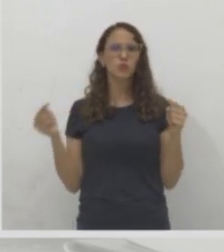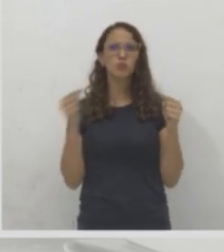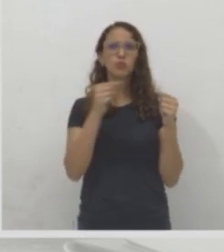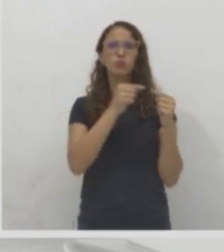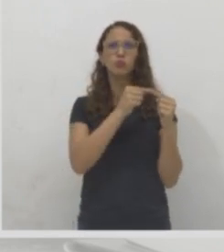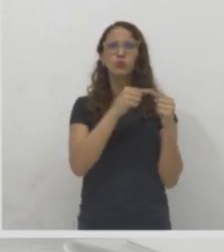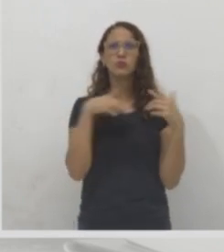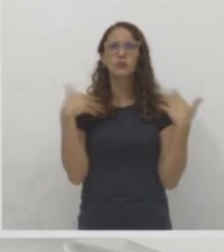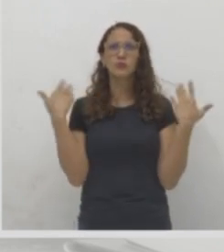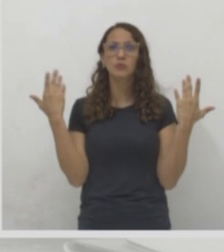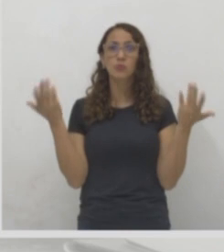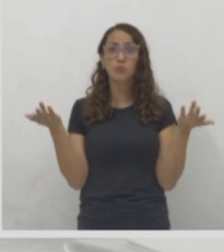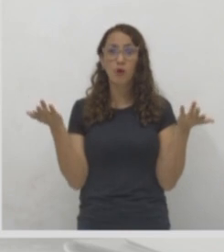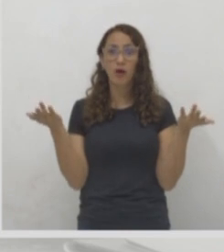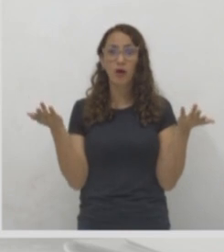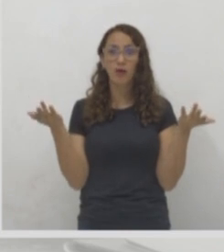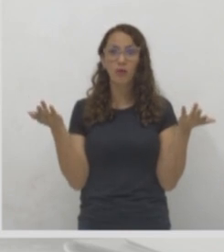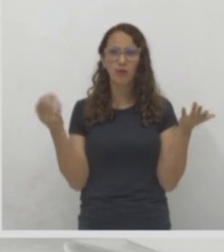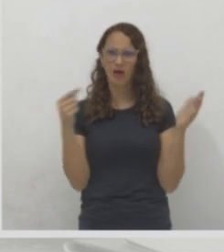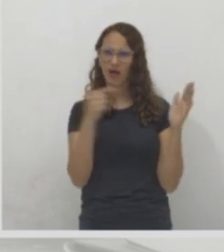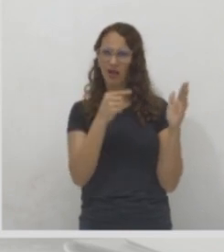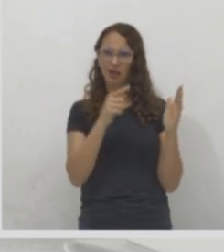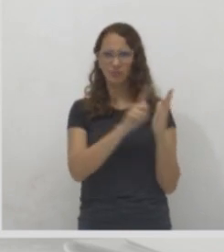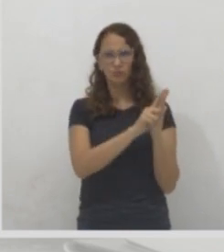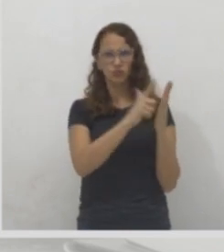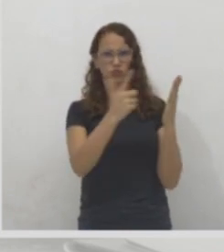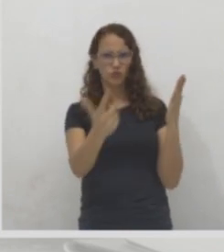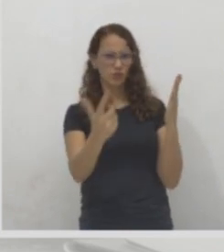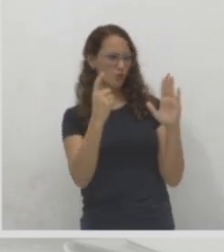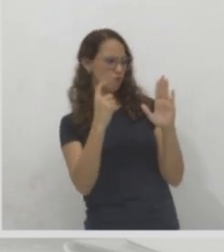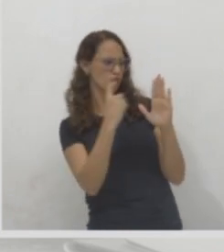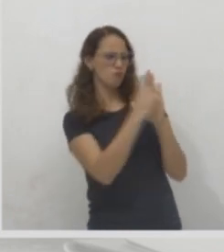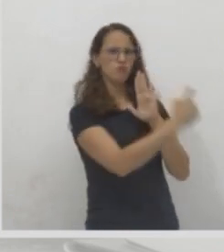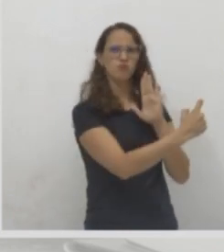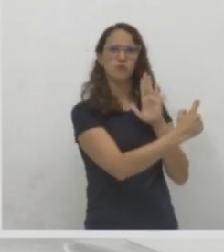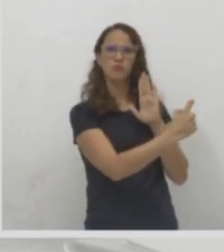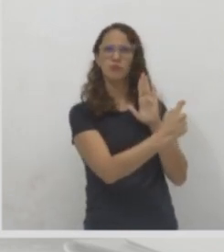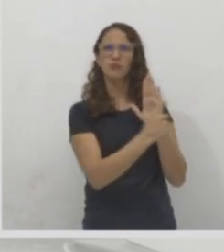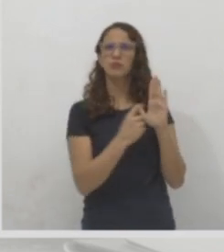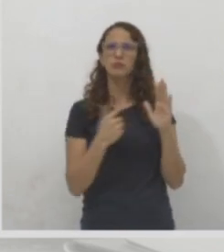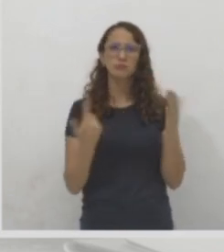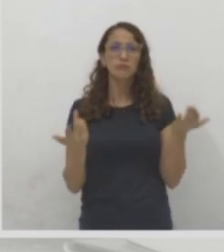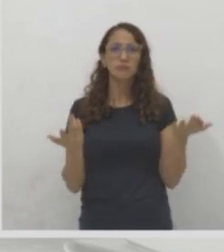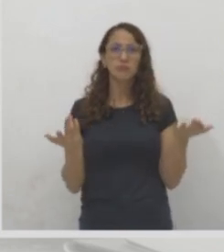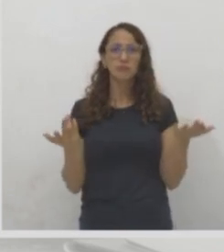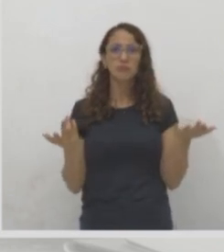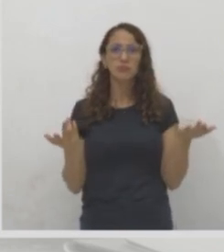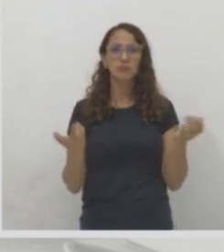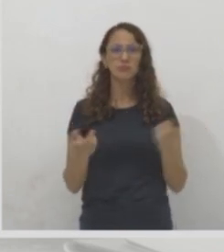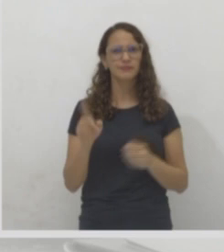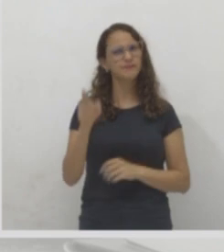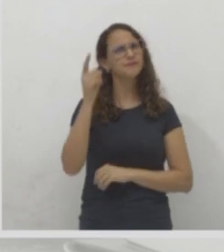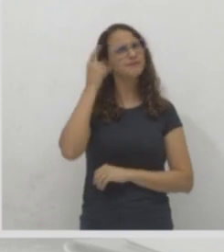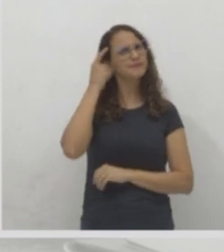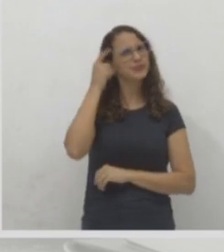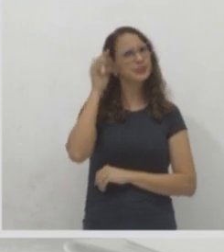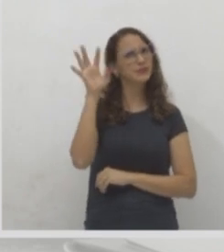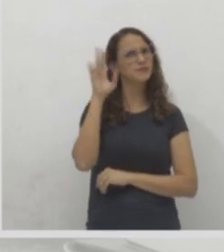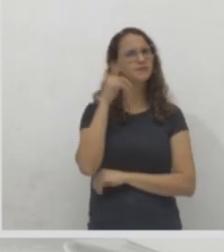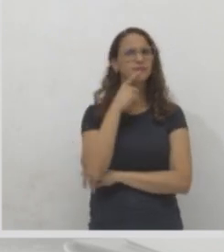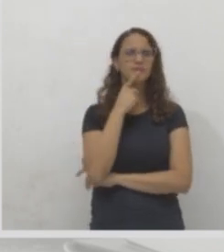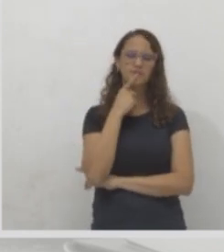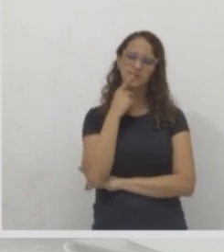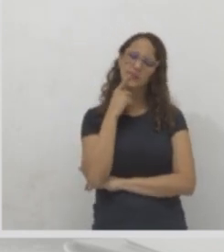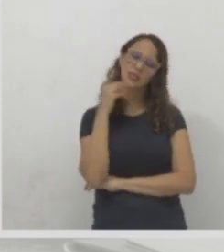objetivo de ter ali uma manchete? Você deve estar pensando, bom, a manchete